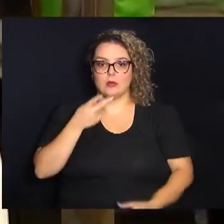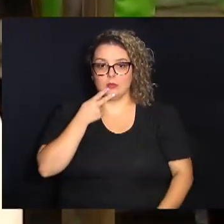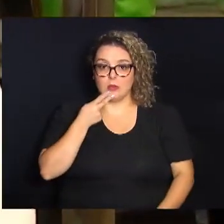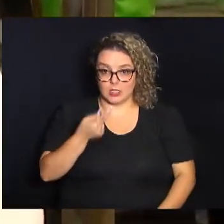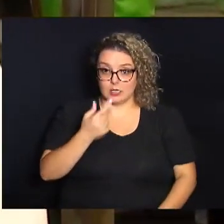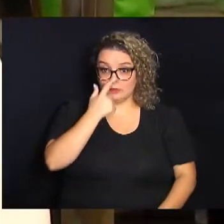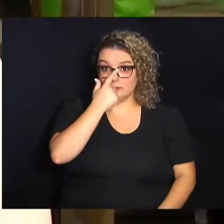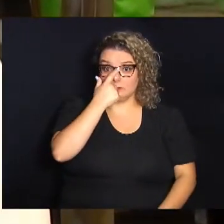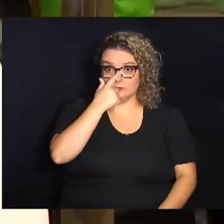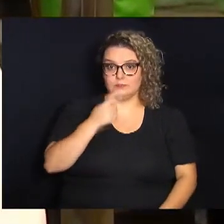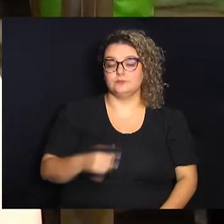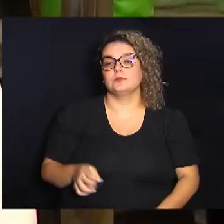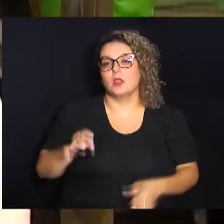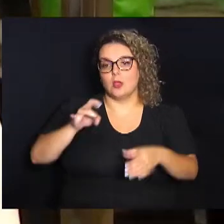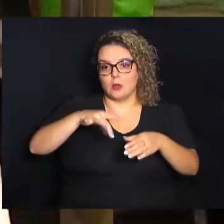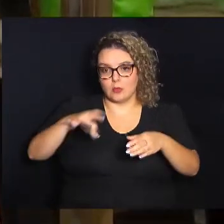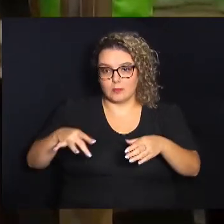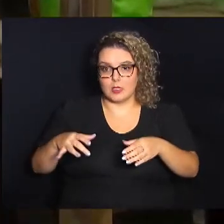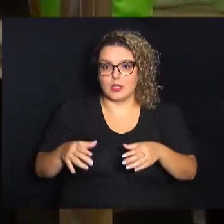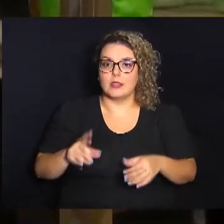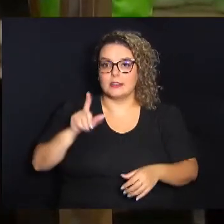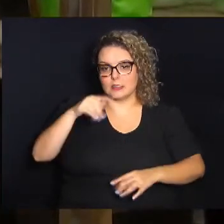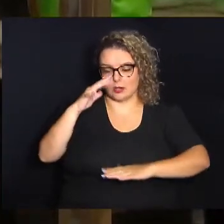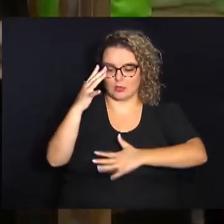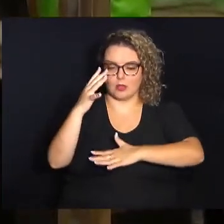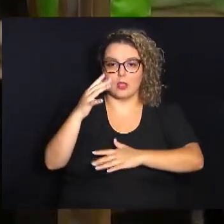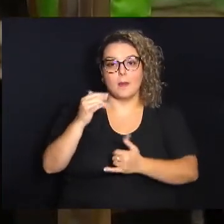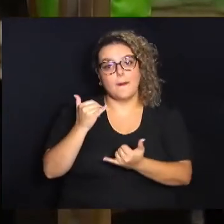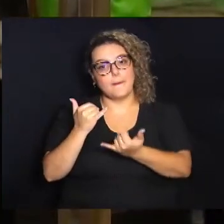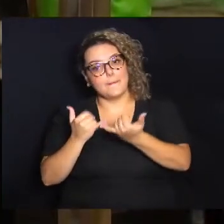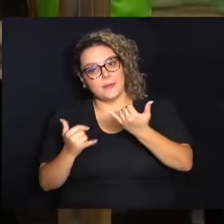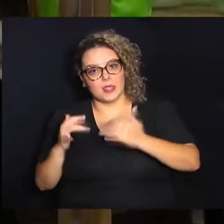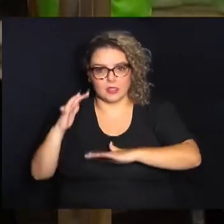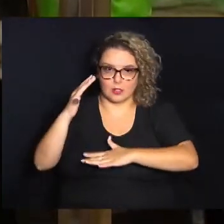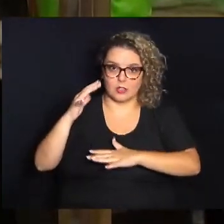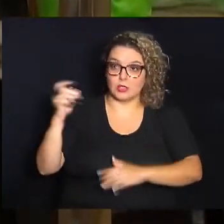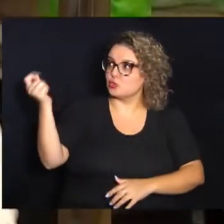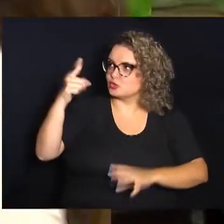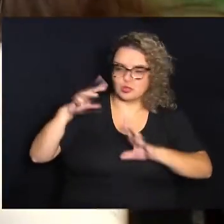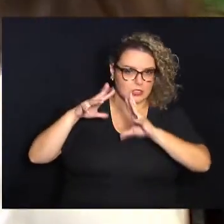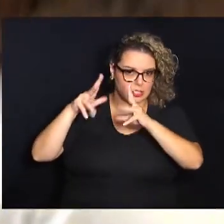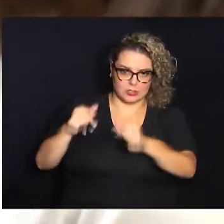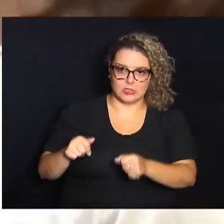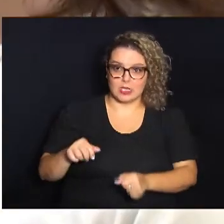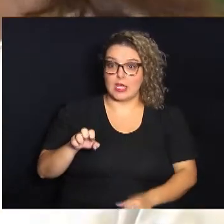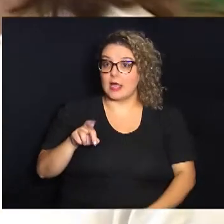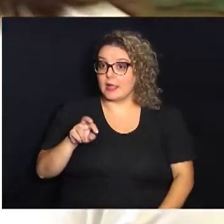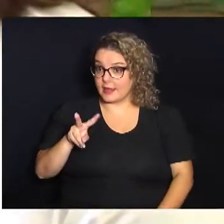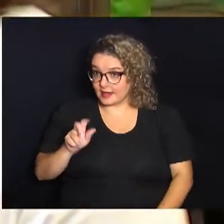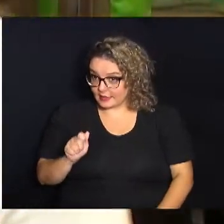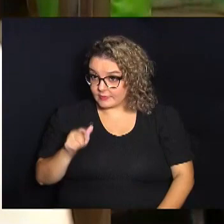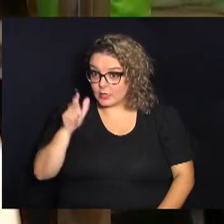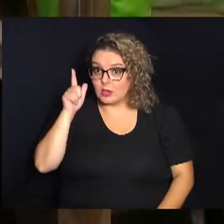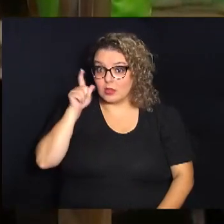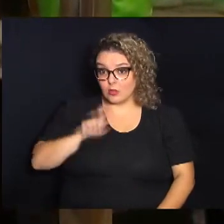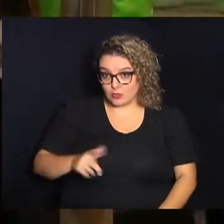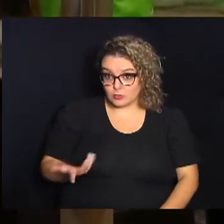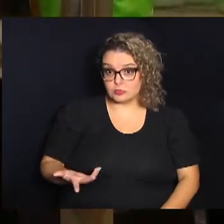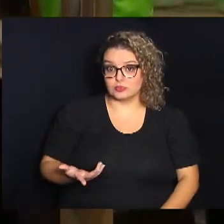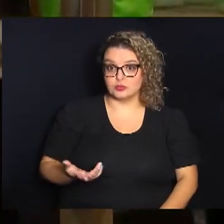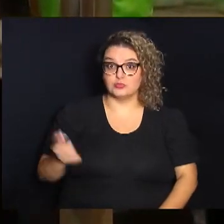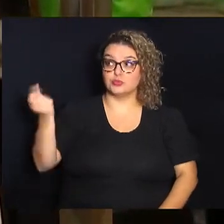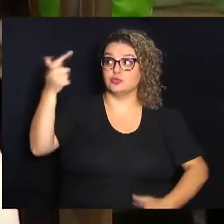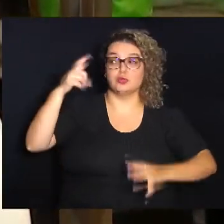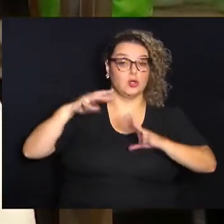que são plantas de sombra, meia sombra e sol pleno. As ervinhas a gente considera como sol